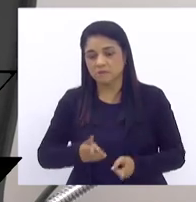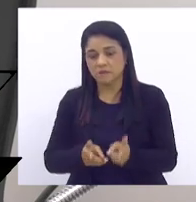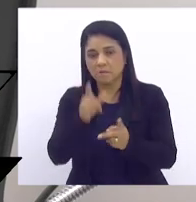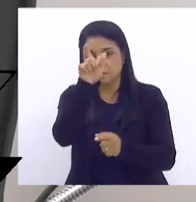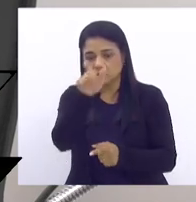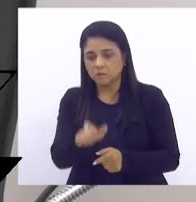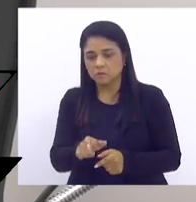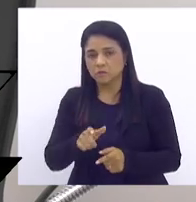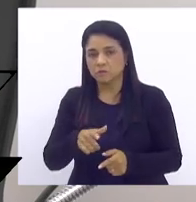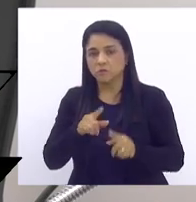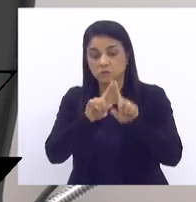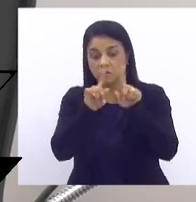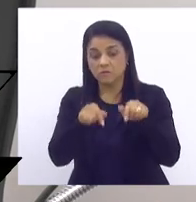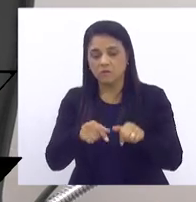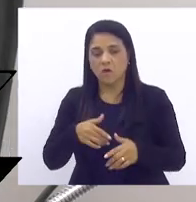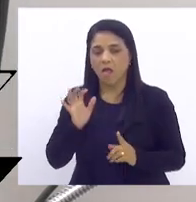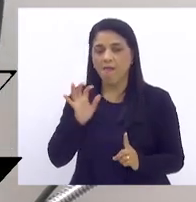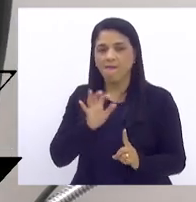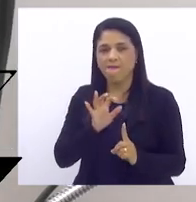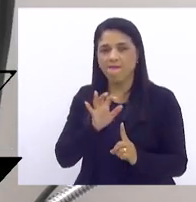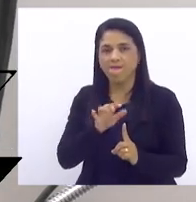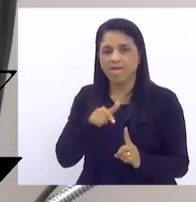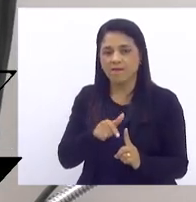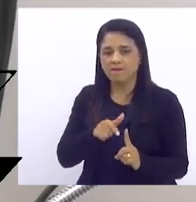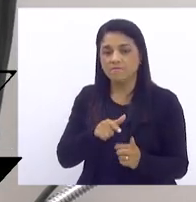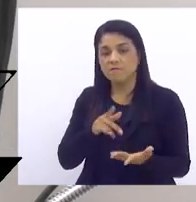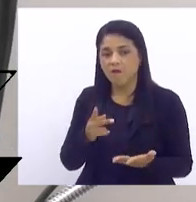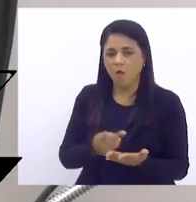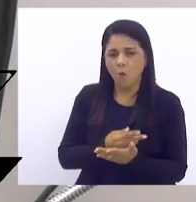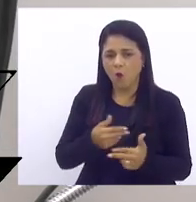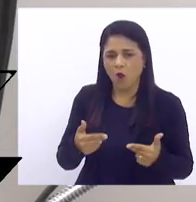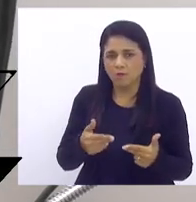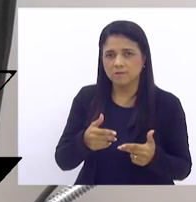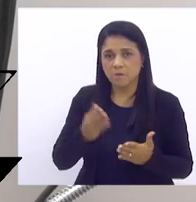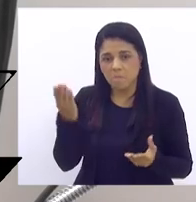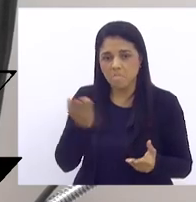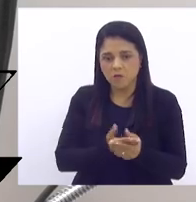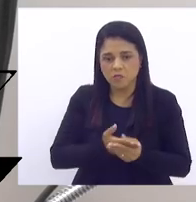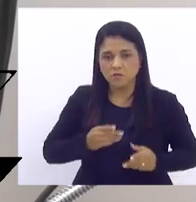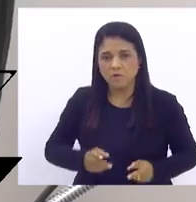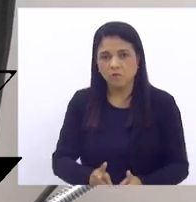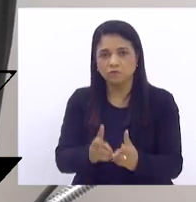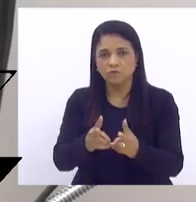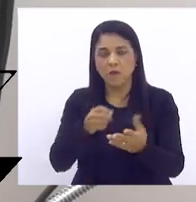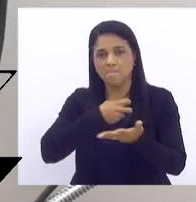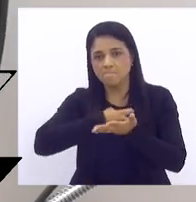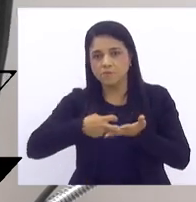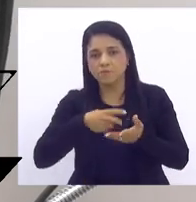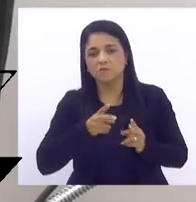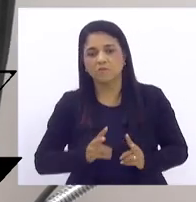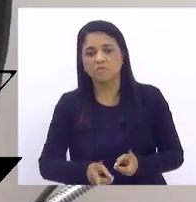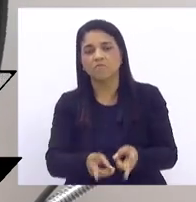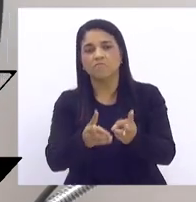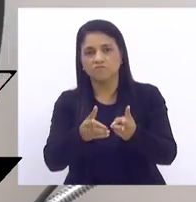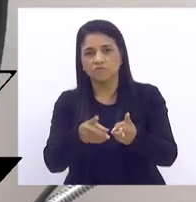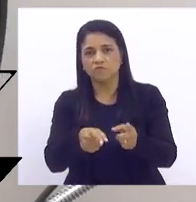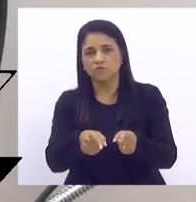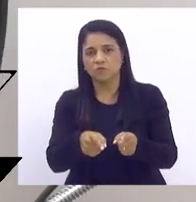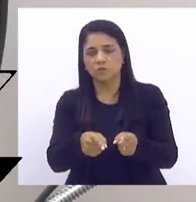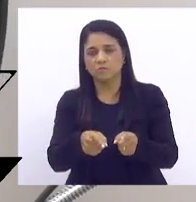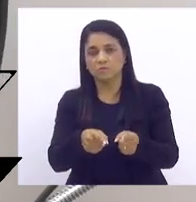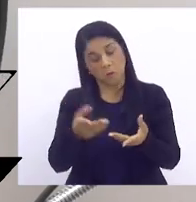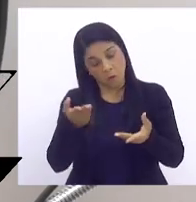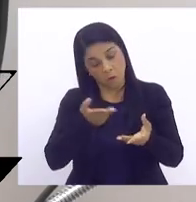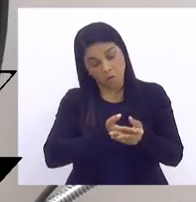servidor sob forma ameaçadora. Olha, se você fizer algo, eu boto o processo para andar e você vai tomar uma punição, não tem prescrição intercorrente, o processo está